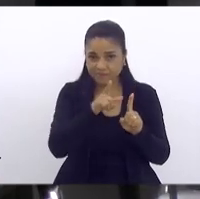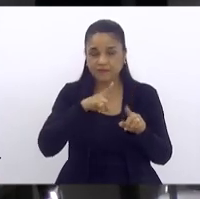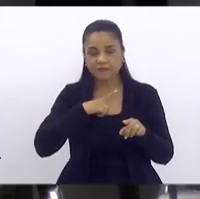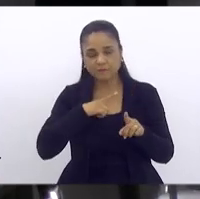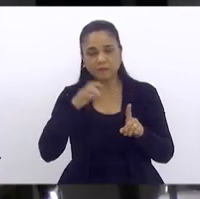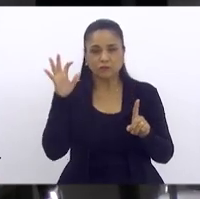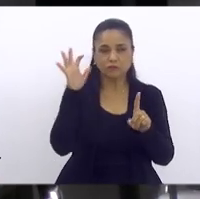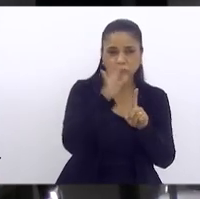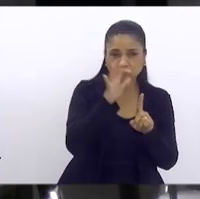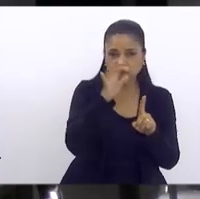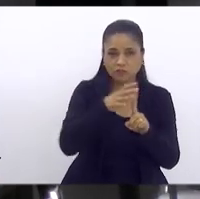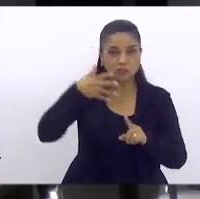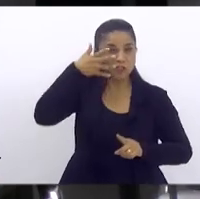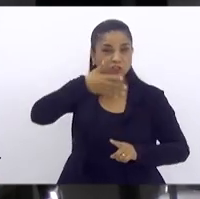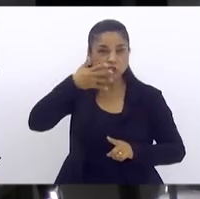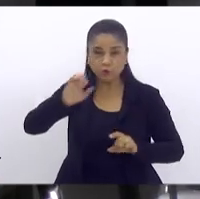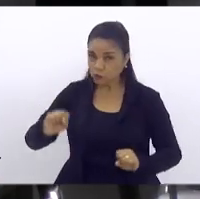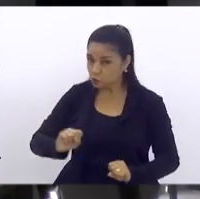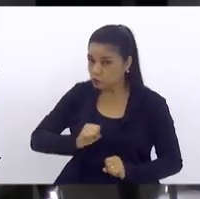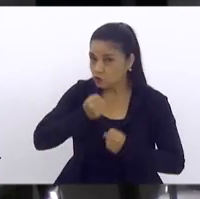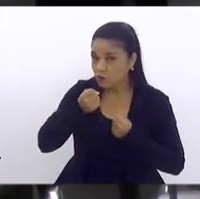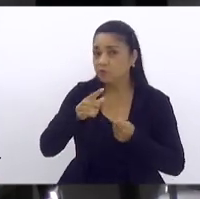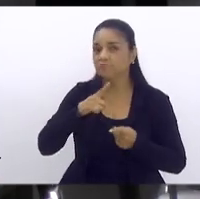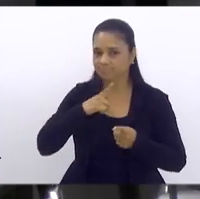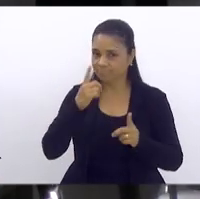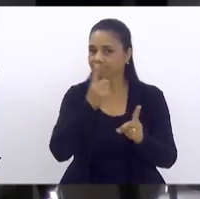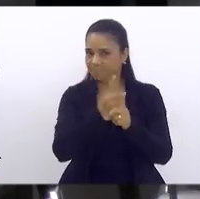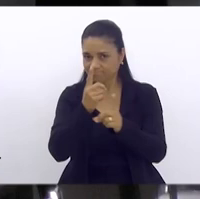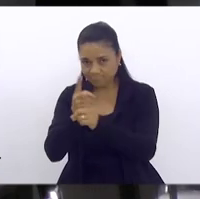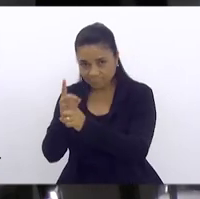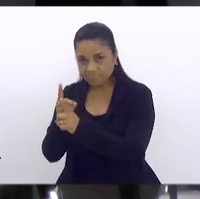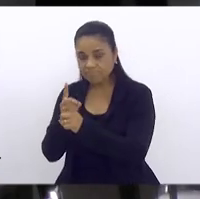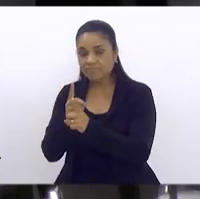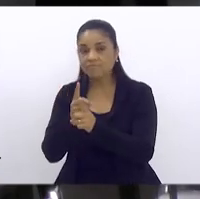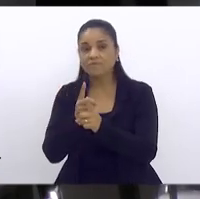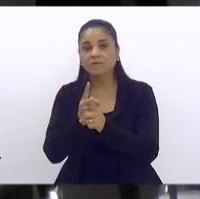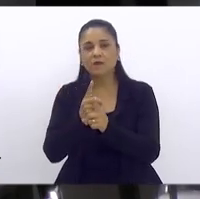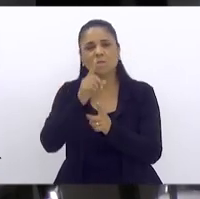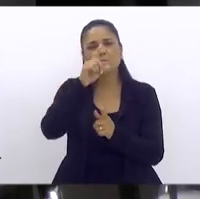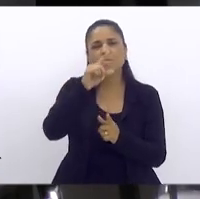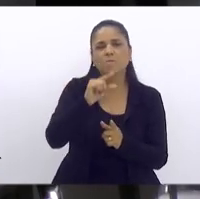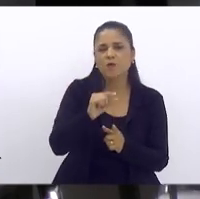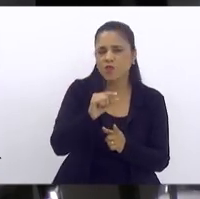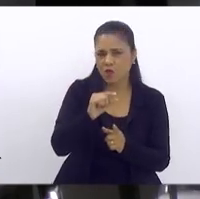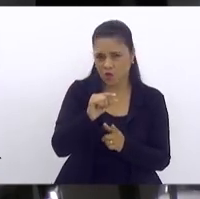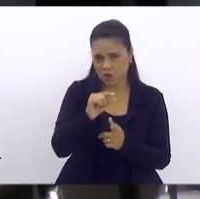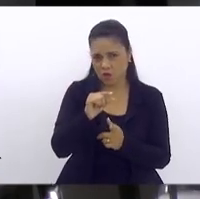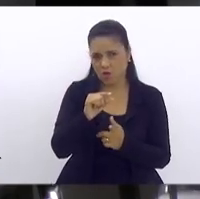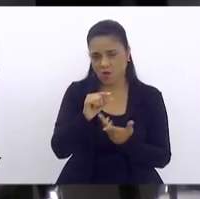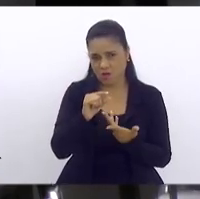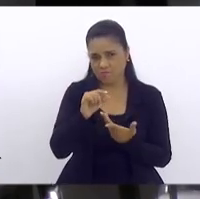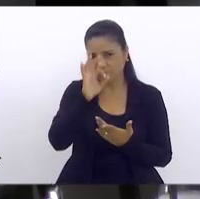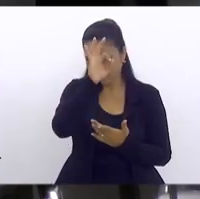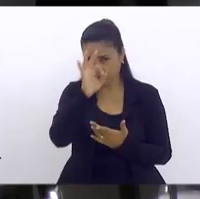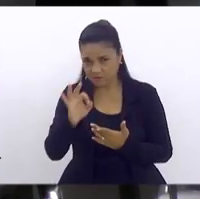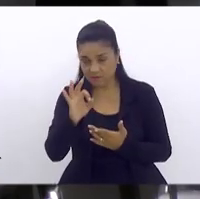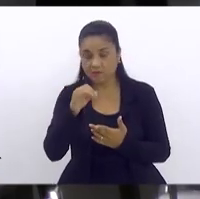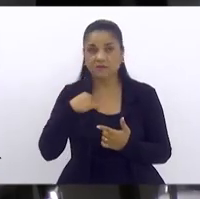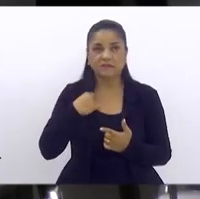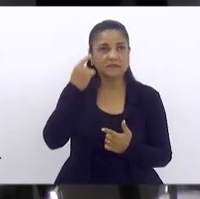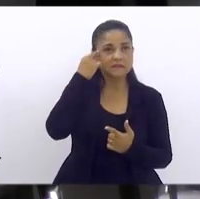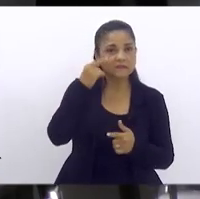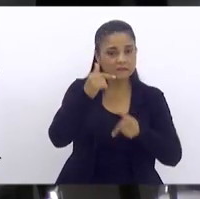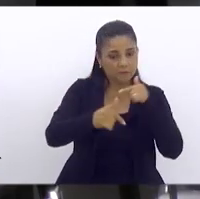e discurso de ódio, a gente também encontrou, mas a gente encontrou em um número bem menor. E aí a gente trabalha com duas